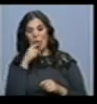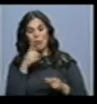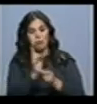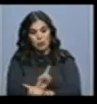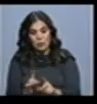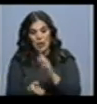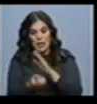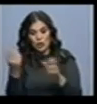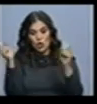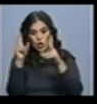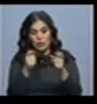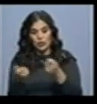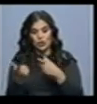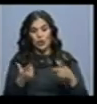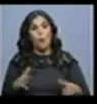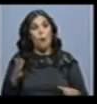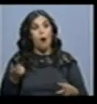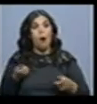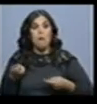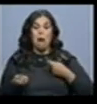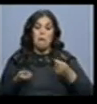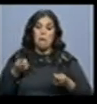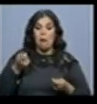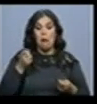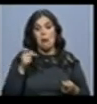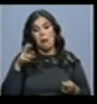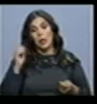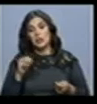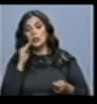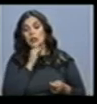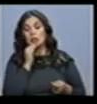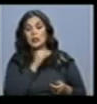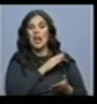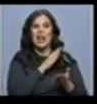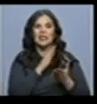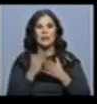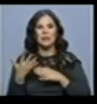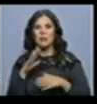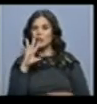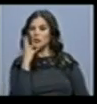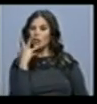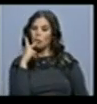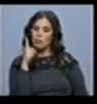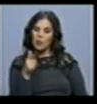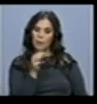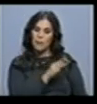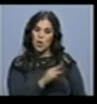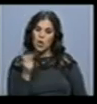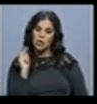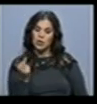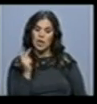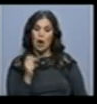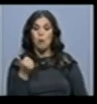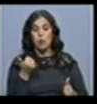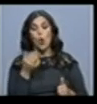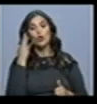estrelas. À medida que esse gás foi arrefecendo, e até aproximadamente 5 mil milhões de anos, calha bem este número